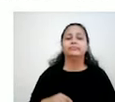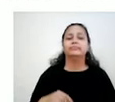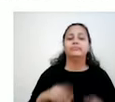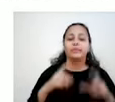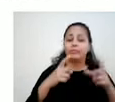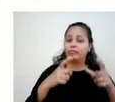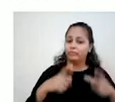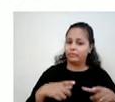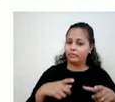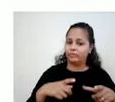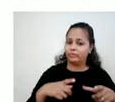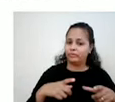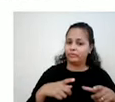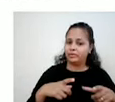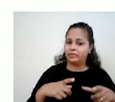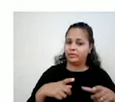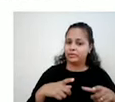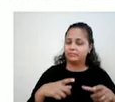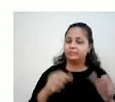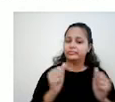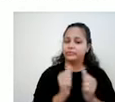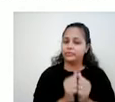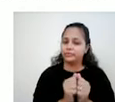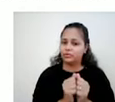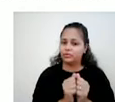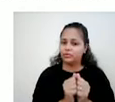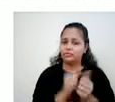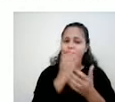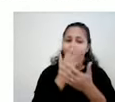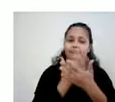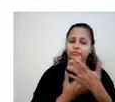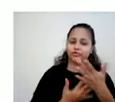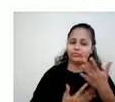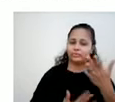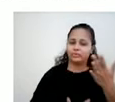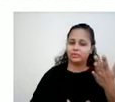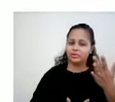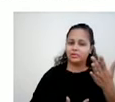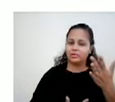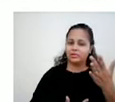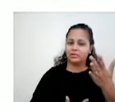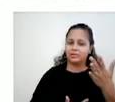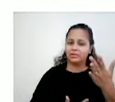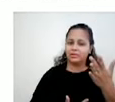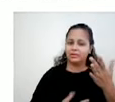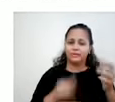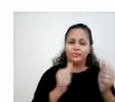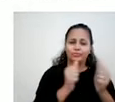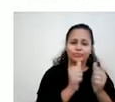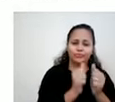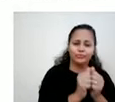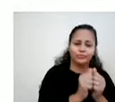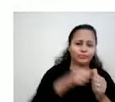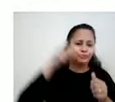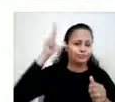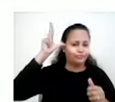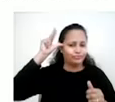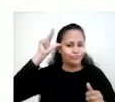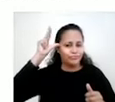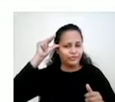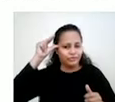esplanada que há junto a ela, o sangue chegava até os arreios dos cavalos que os cruzados